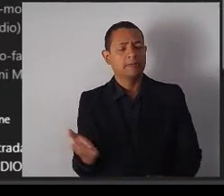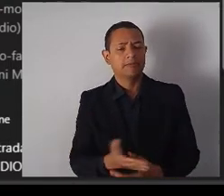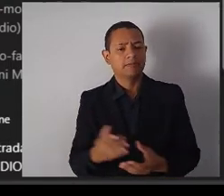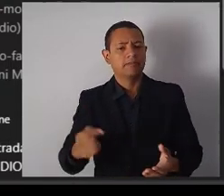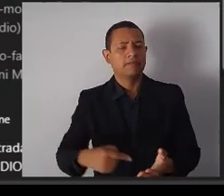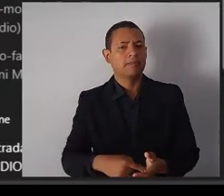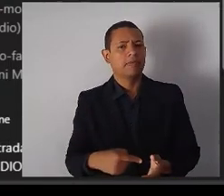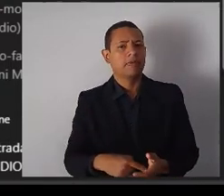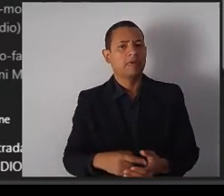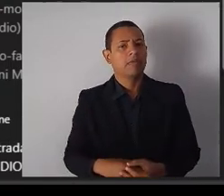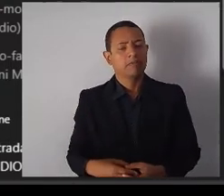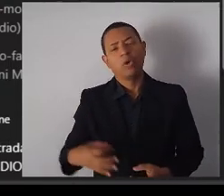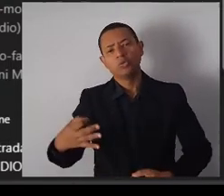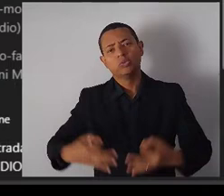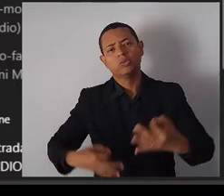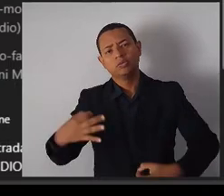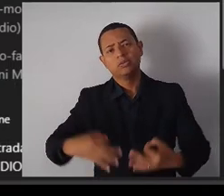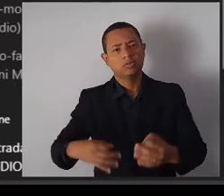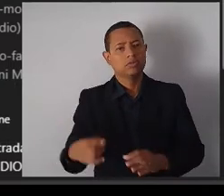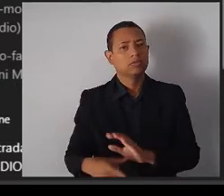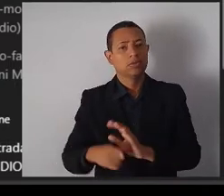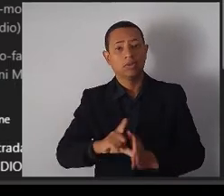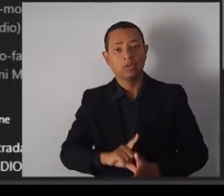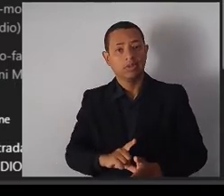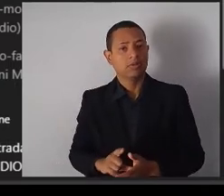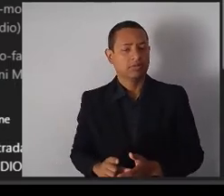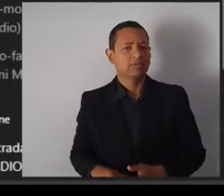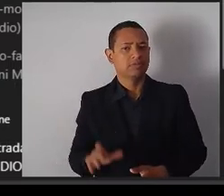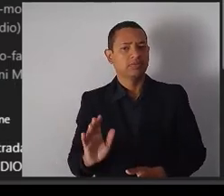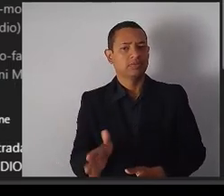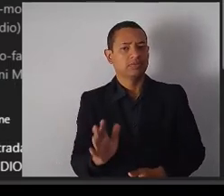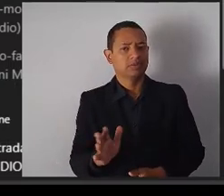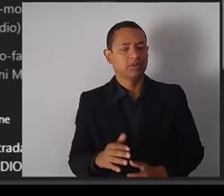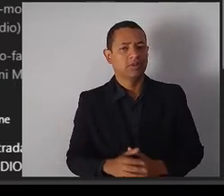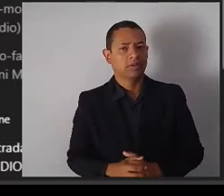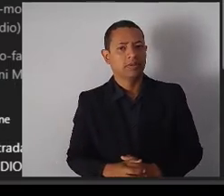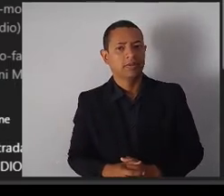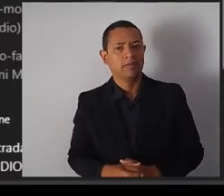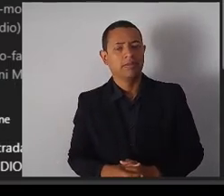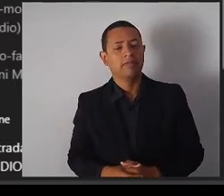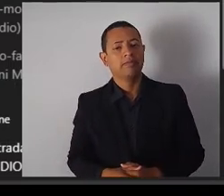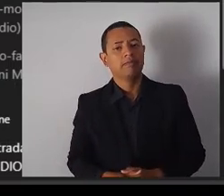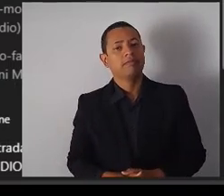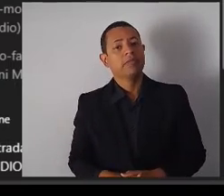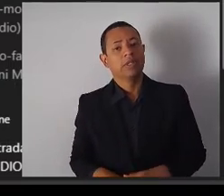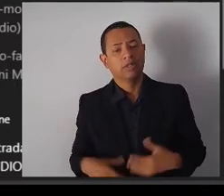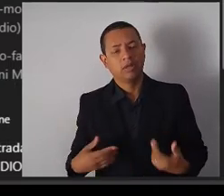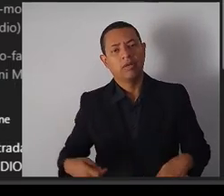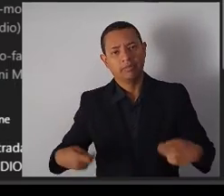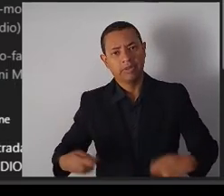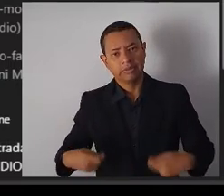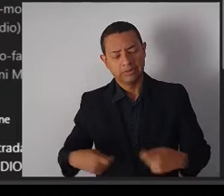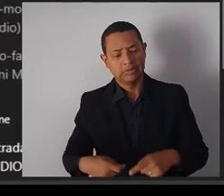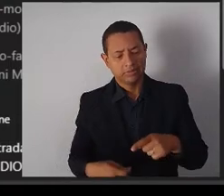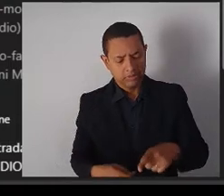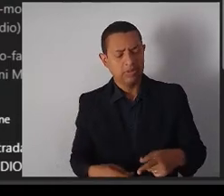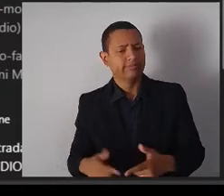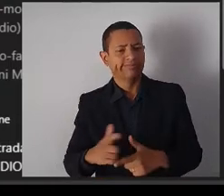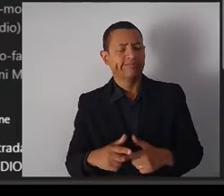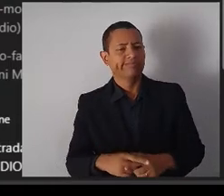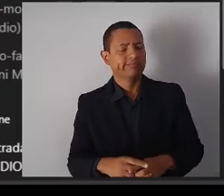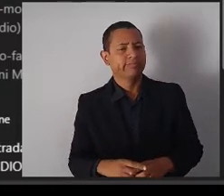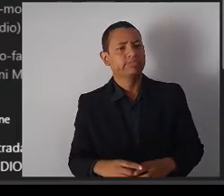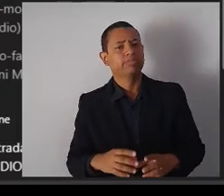no julgamento da ação anterior, que inclusive está em grau de recurso. Então, portanto, a necessidade que tinha de resolver esse litígio da